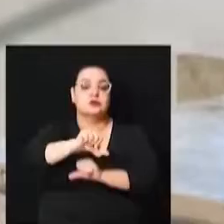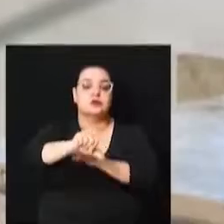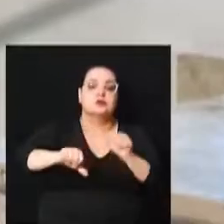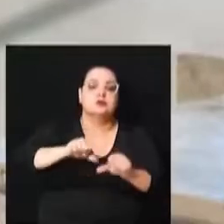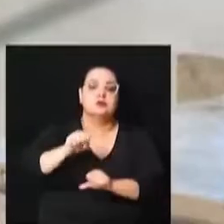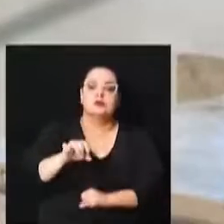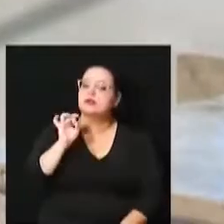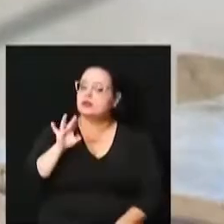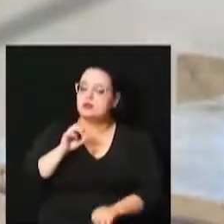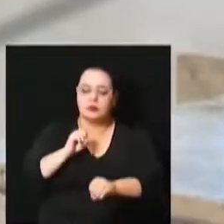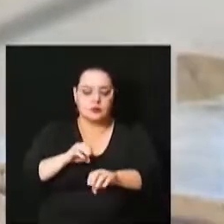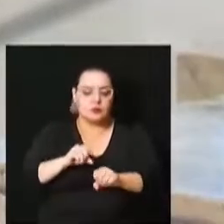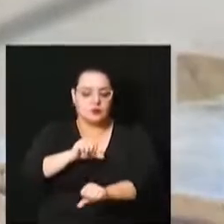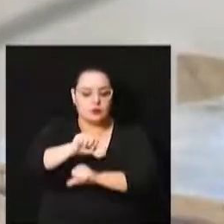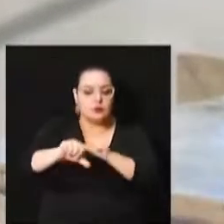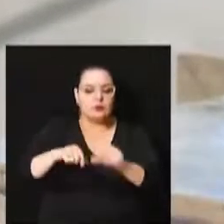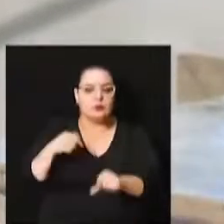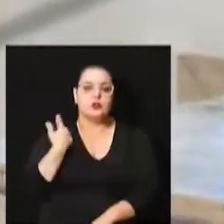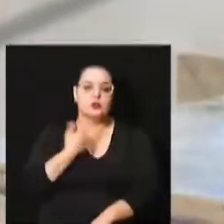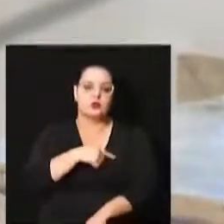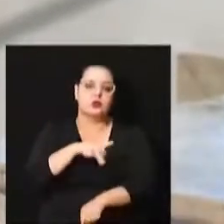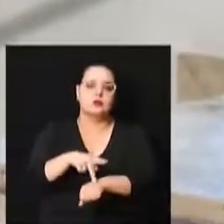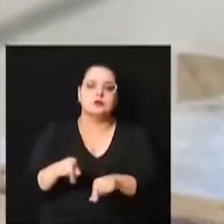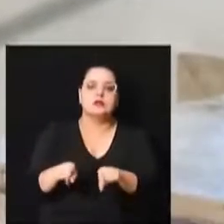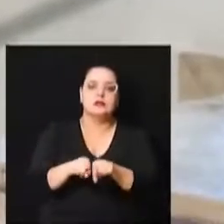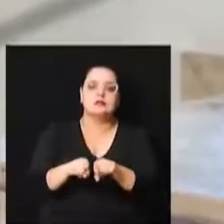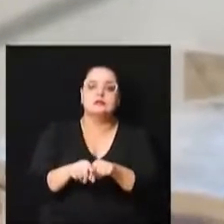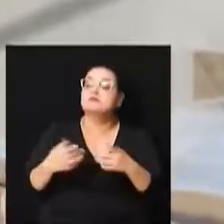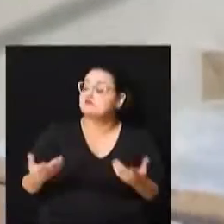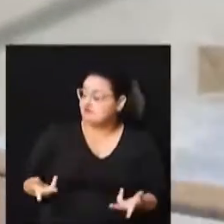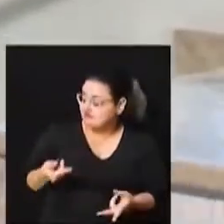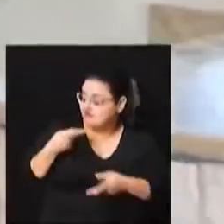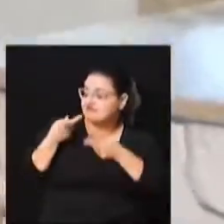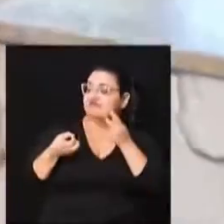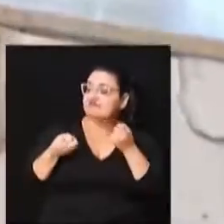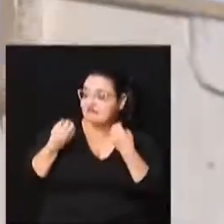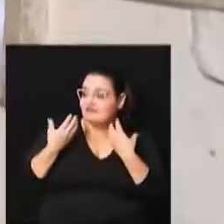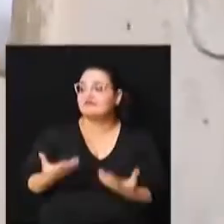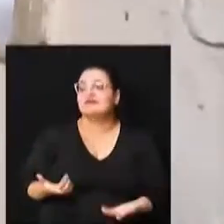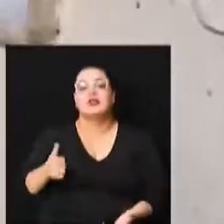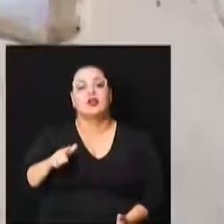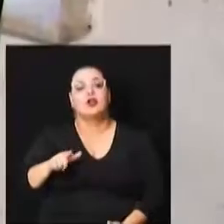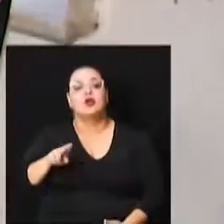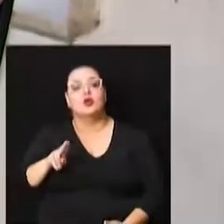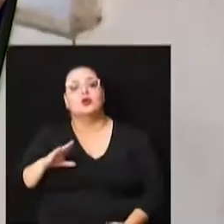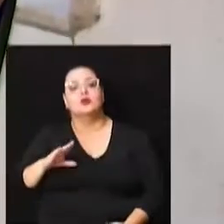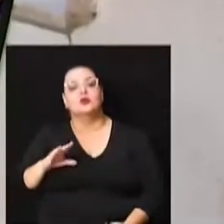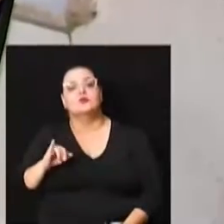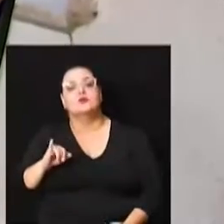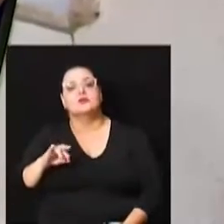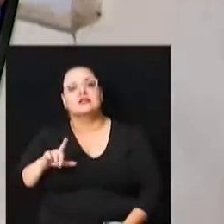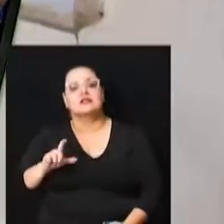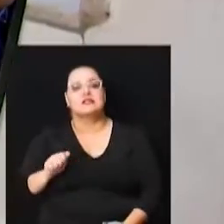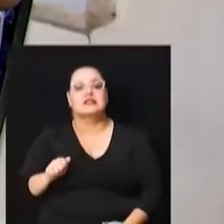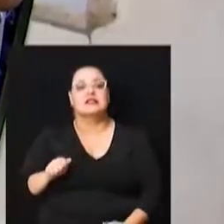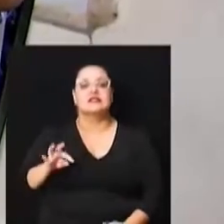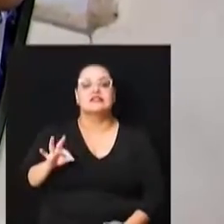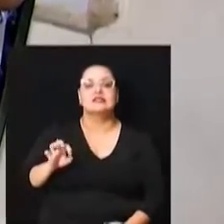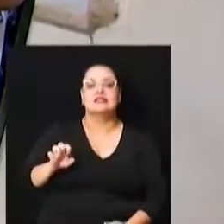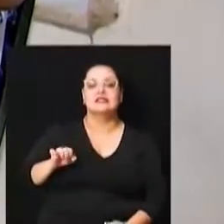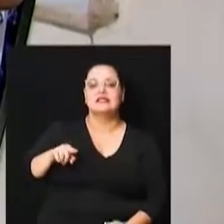mudar. E é só com a educação que a gente vai conseguir mudar o nosso país também. Falou bonito, Lucila Teixeira da